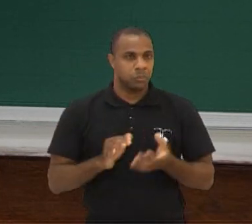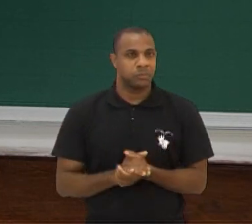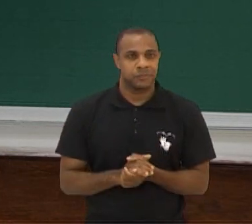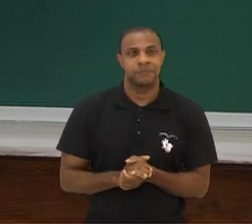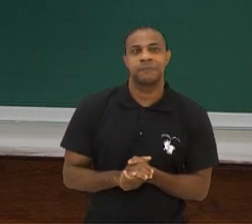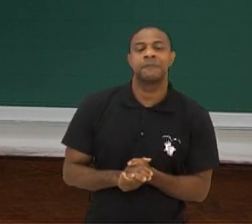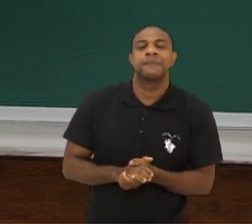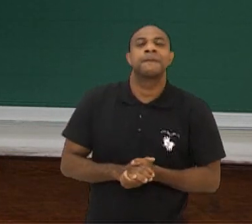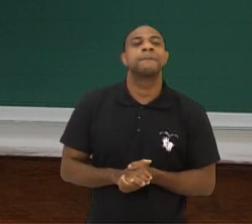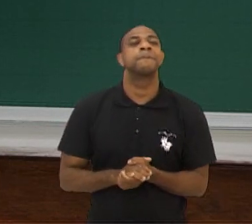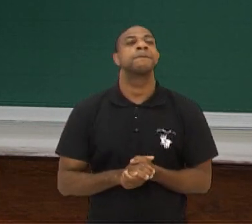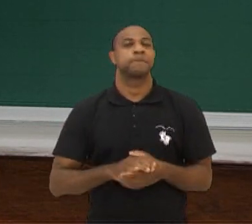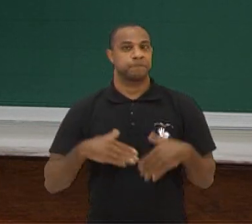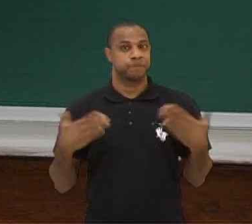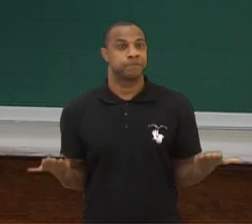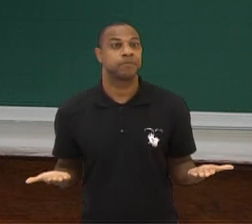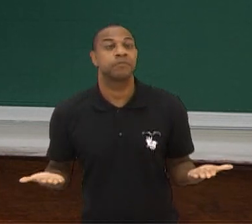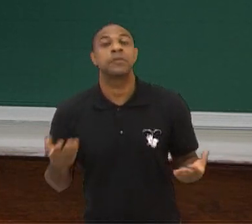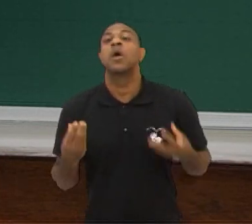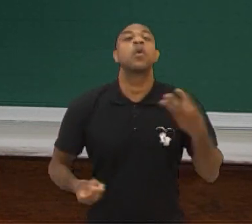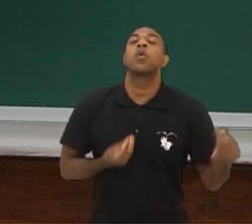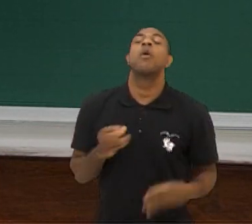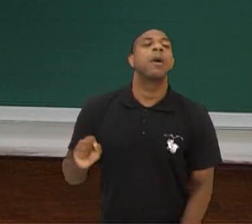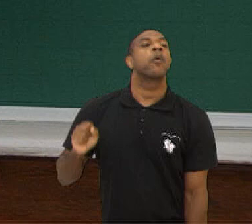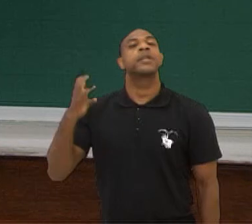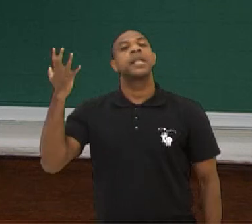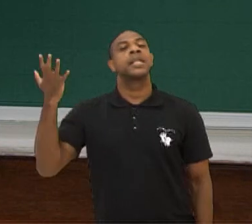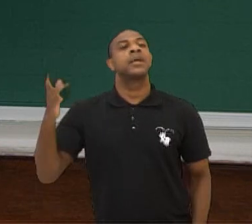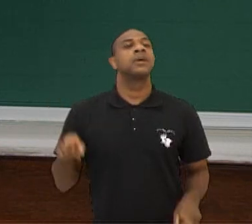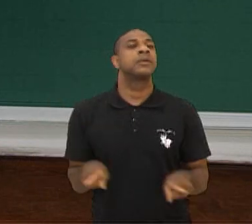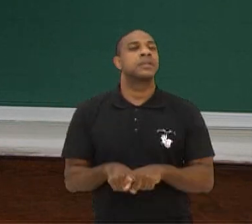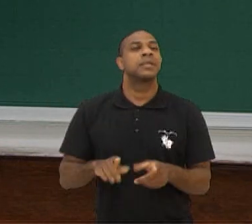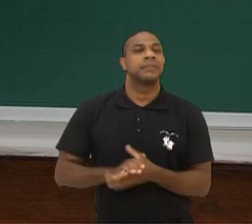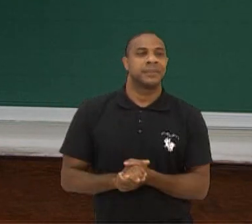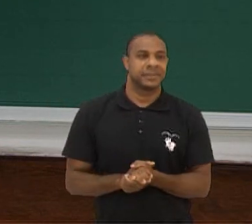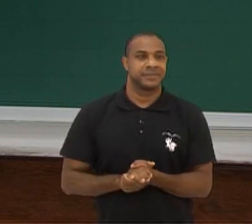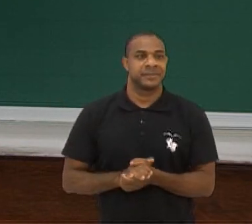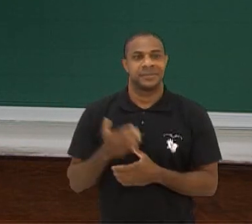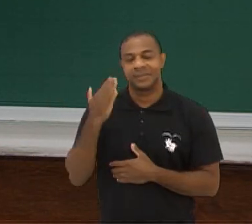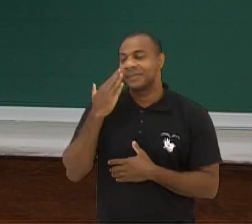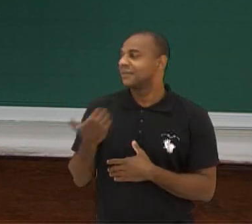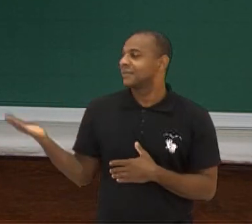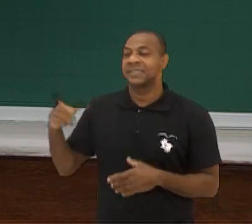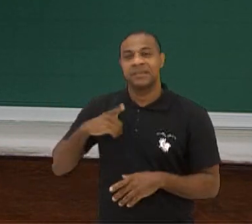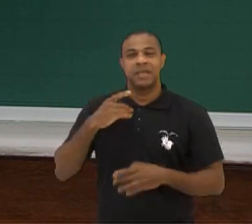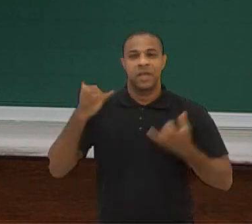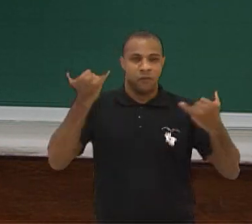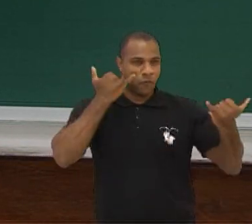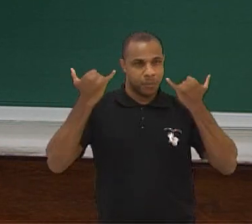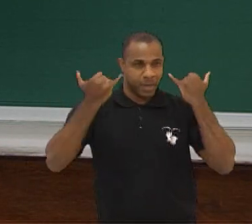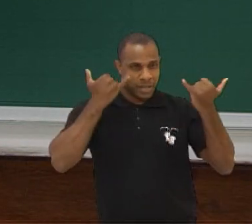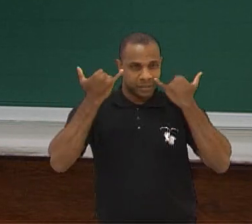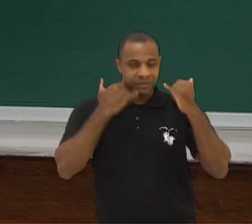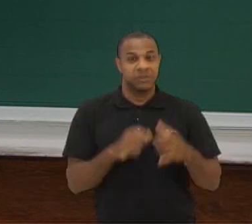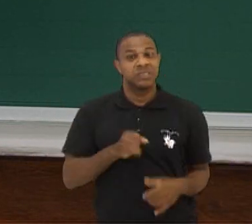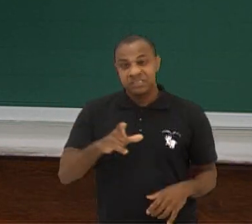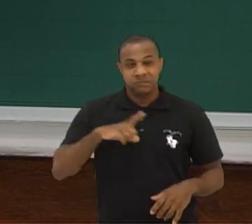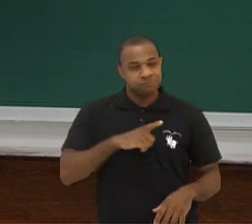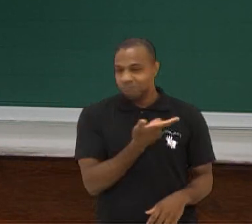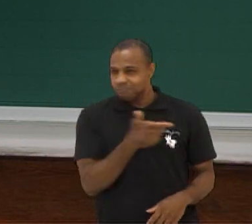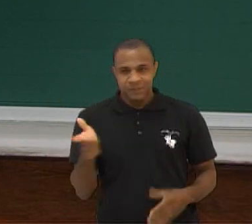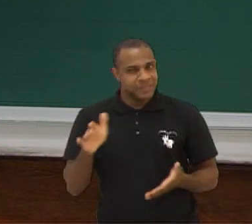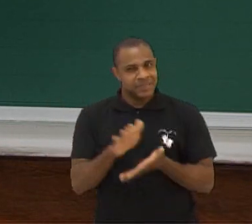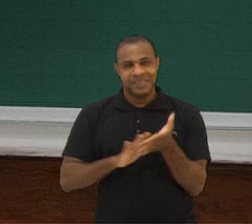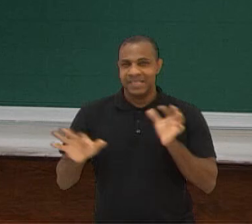em que mês, que data, né? Como aconteceram, né? Se o jornalista tiver essas informações, né? Se ele não tem, ele